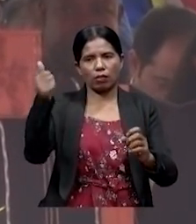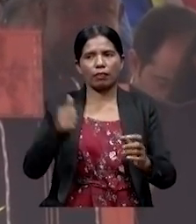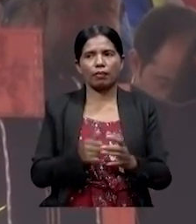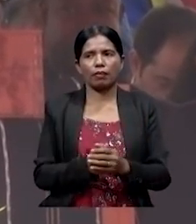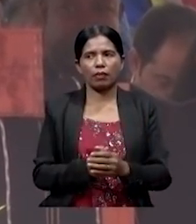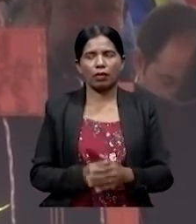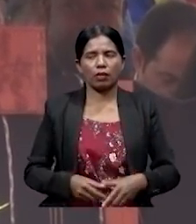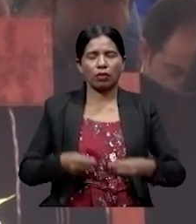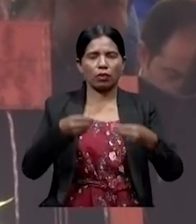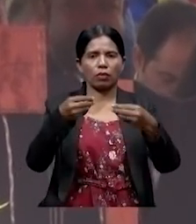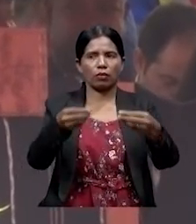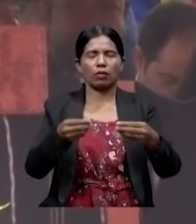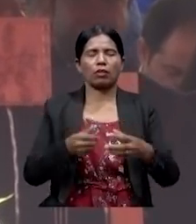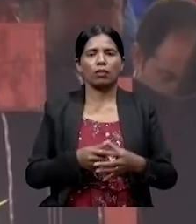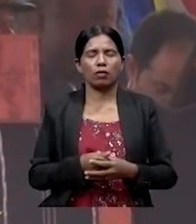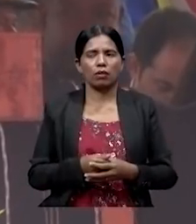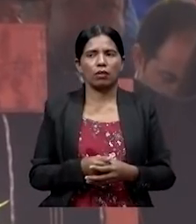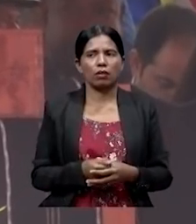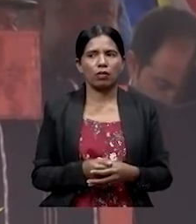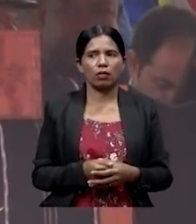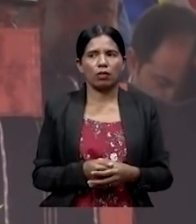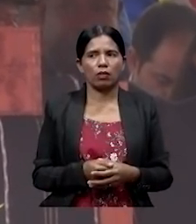Bishop Gunnar Stolzer,